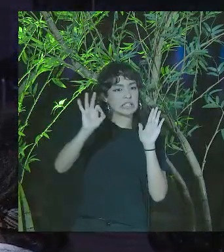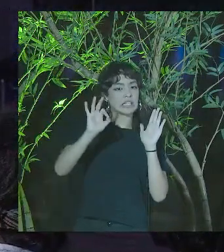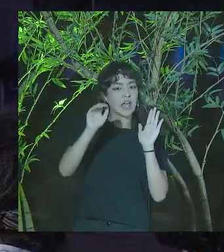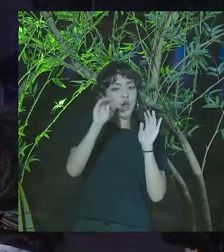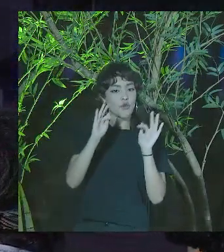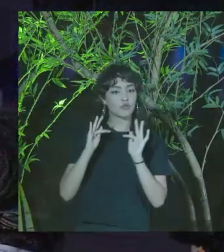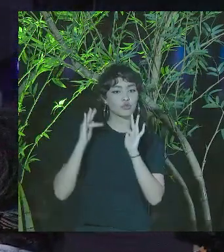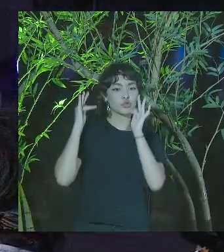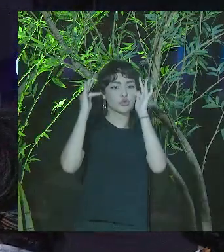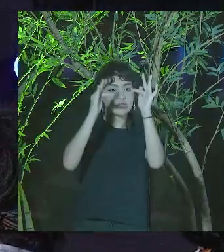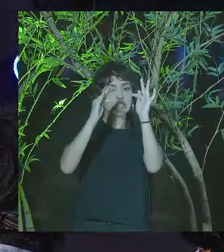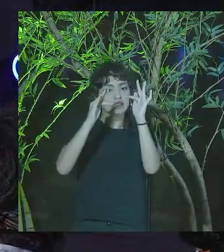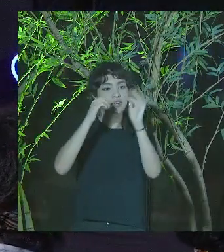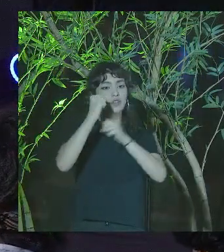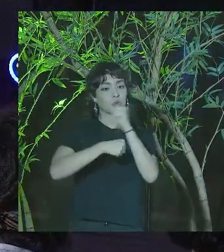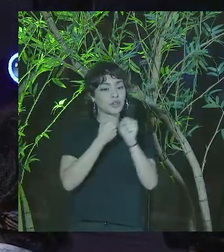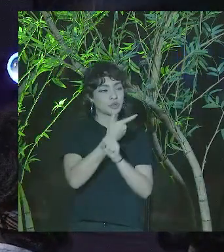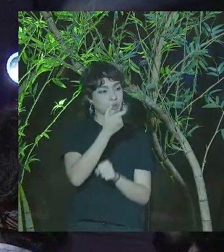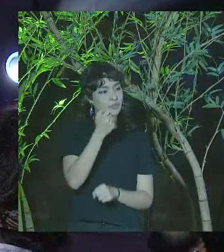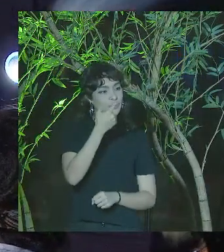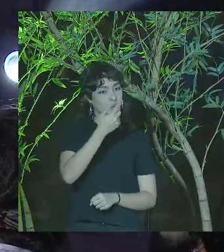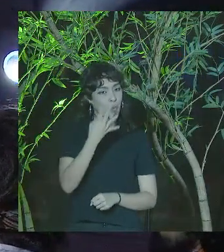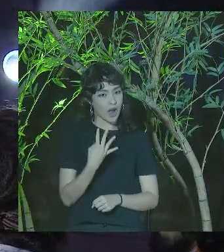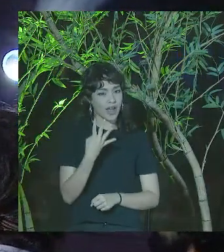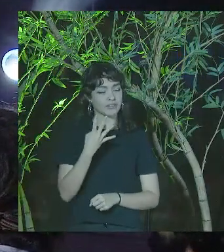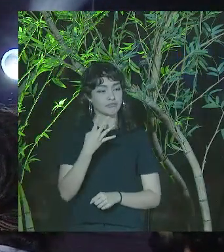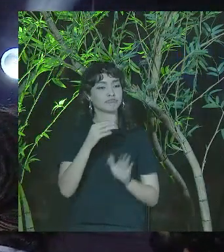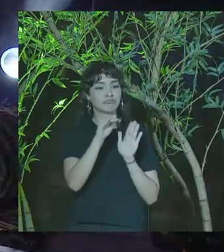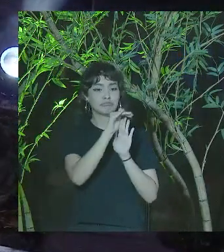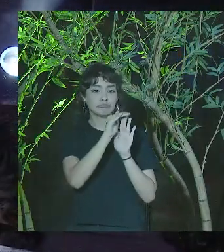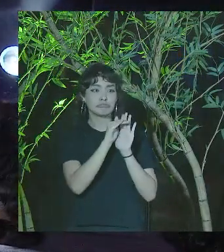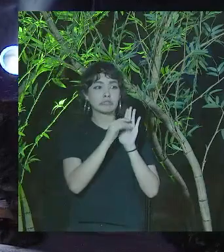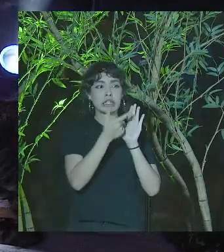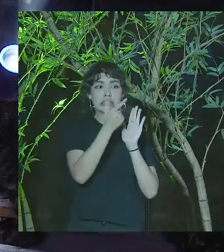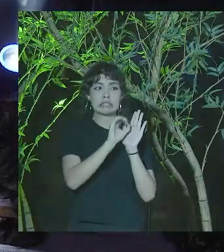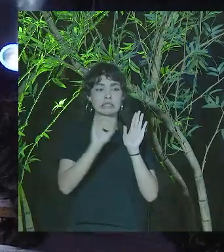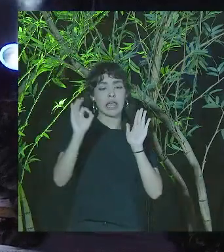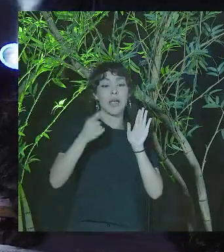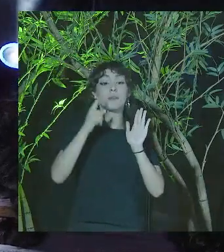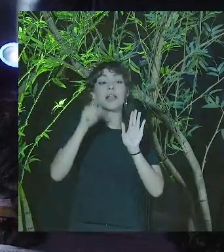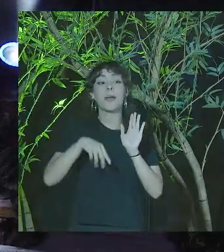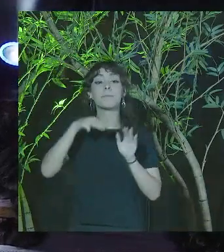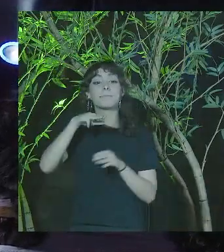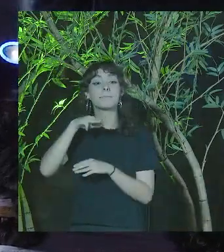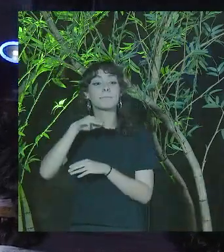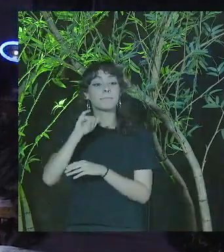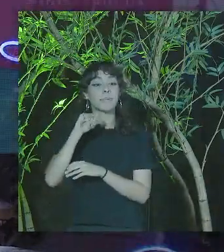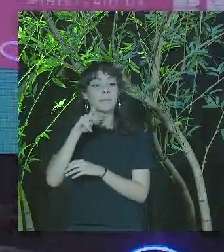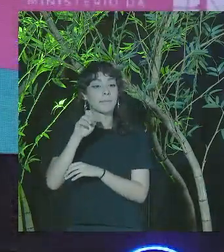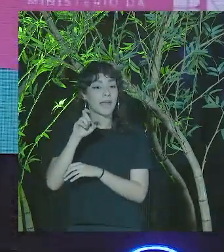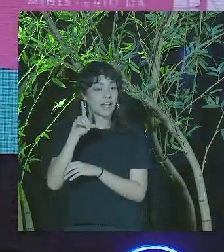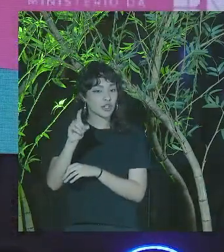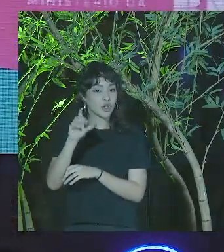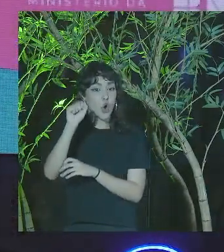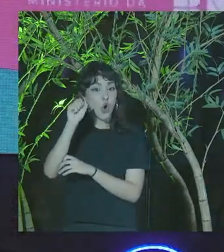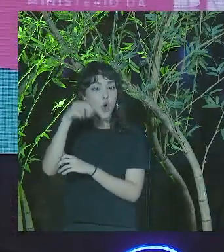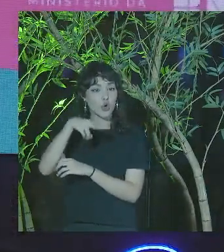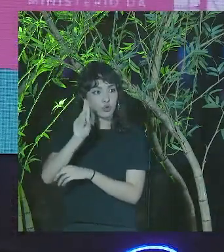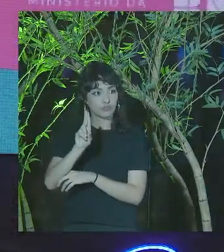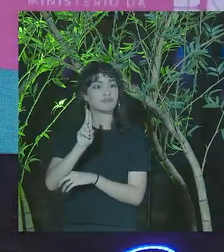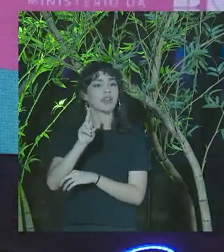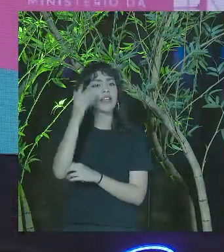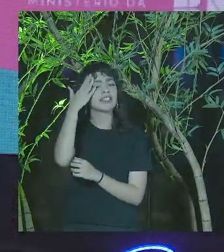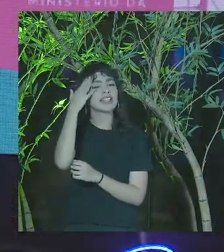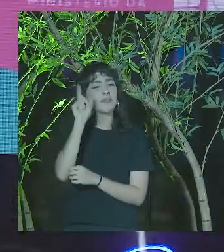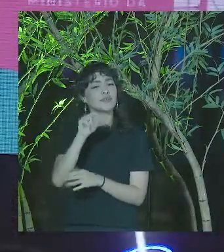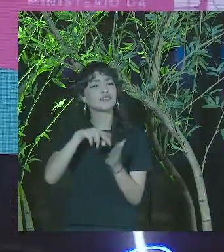2024, que você botar, por isso que ela está rodando em Nova York. Entendeu? Global Top 100 Futuristas pela MIPED ONU. Tu sabe o que é isso?